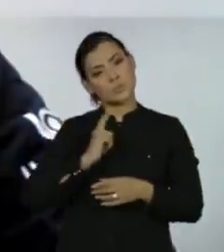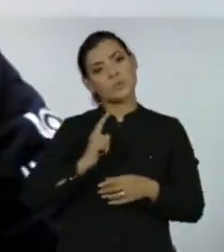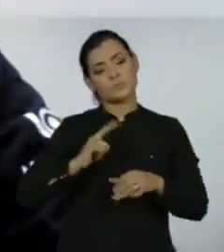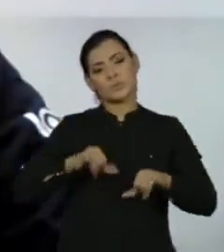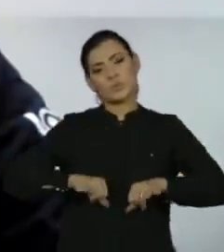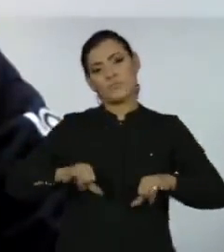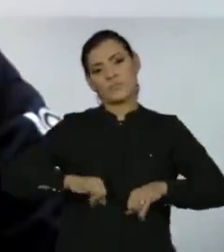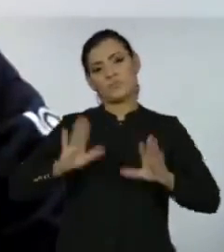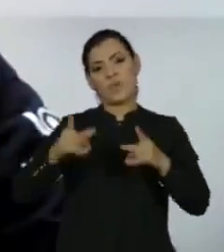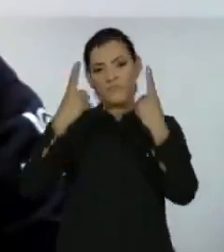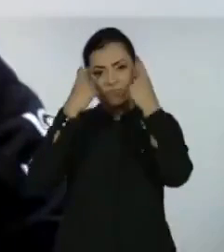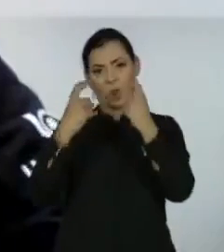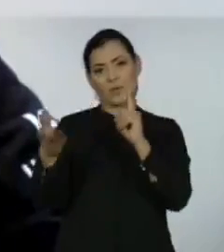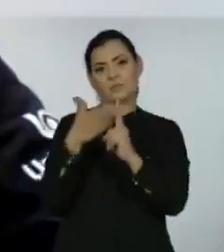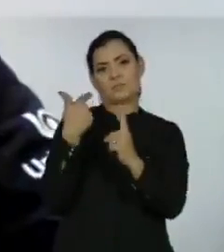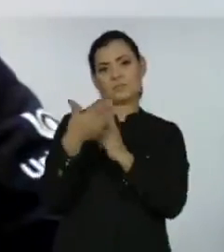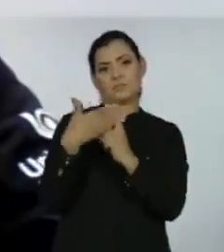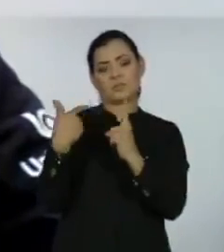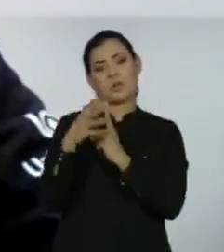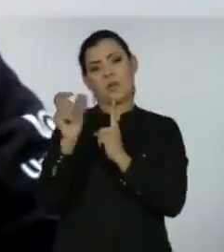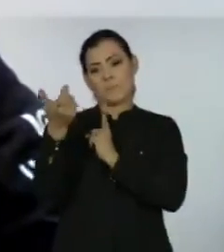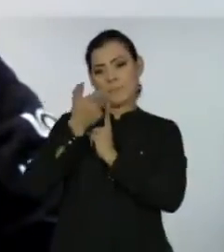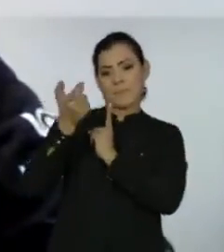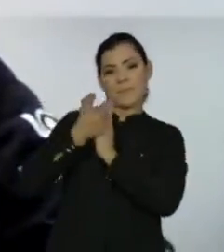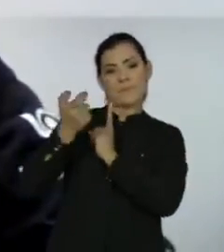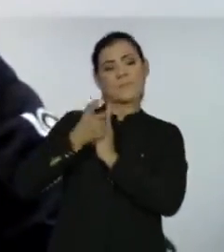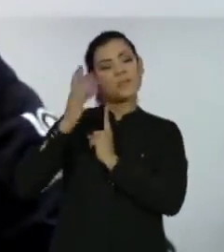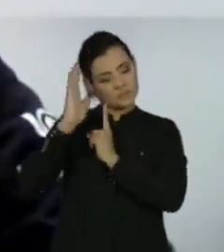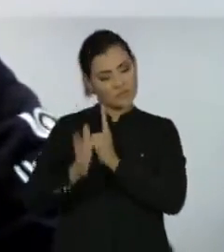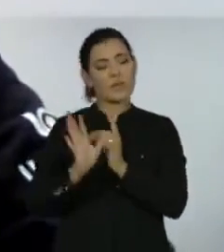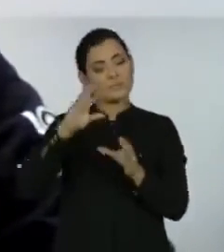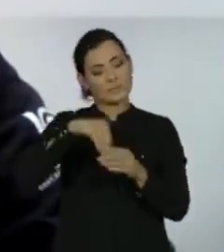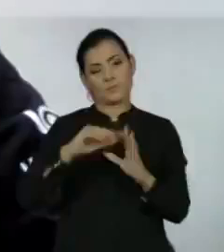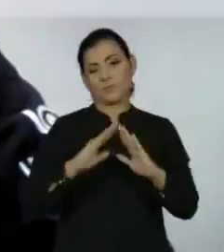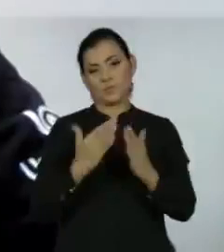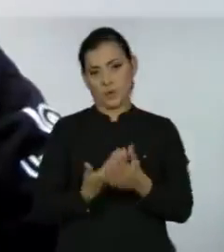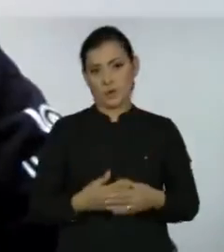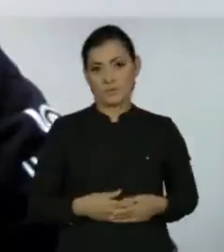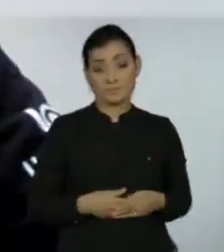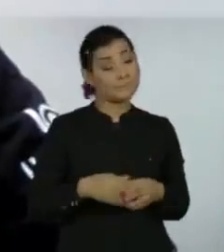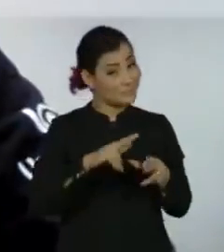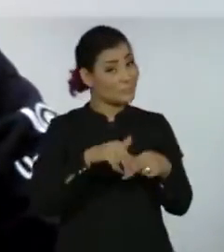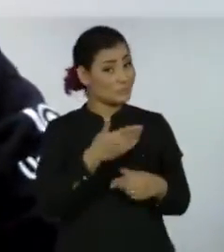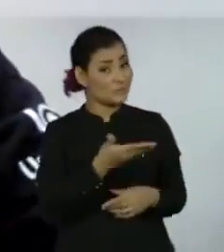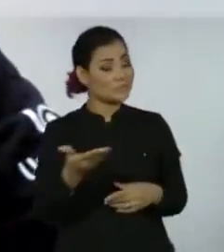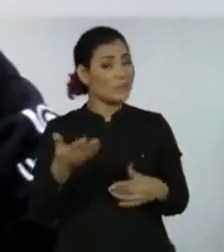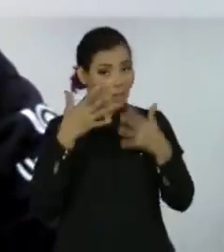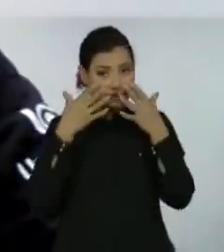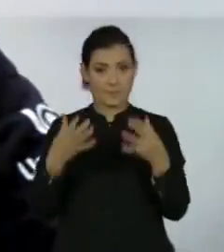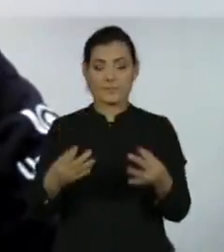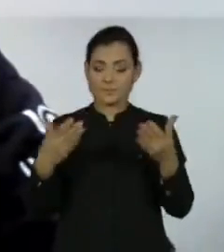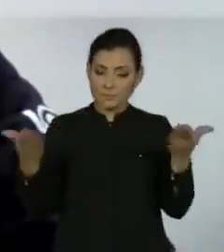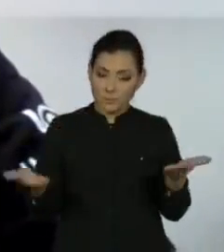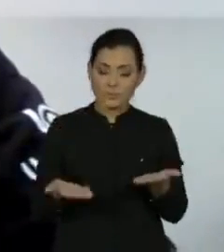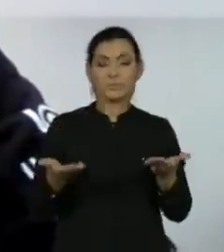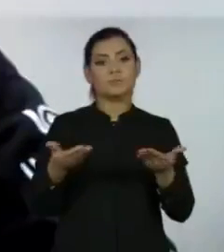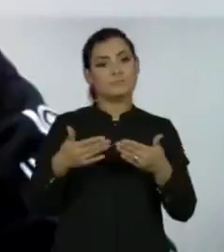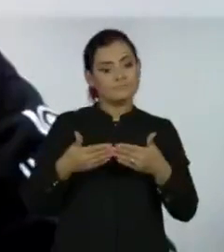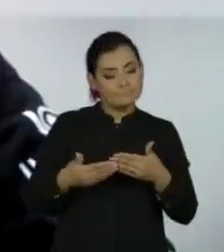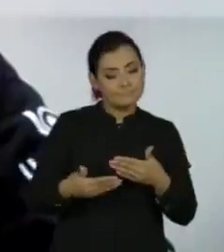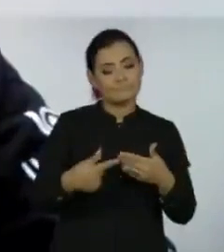algum tipo de violência nessa relação do espaço escolar. Então, por isso, a gente inicia